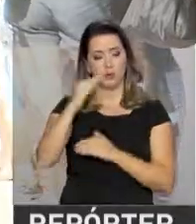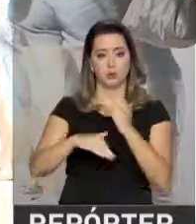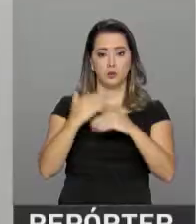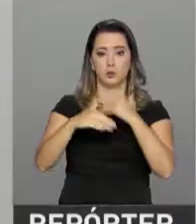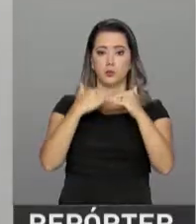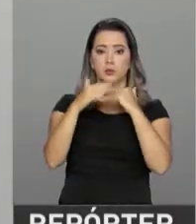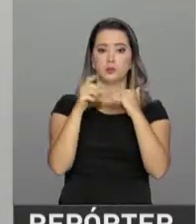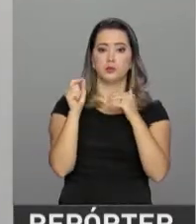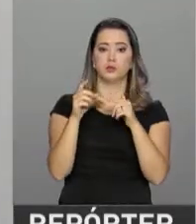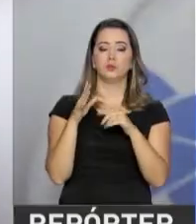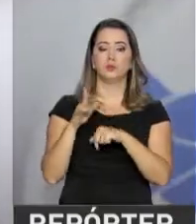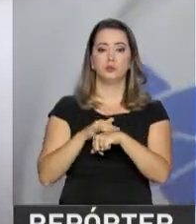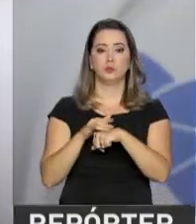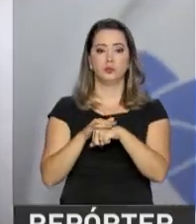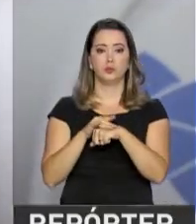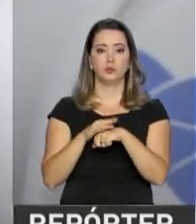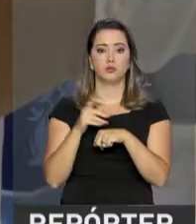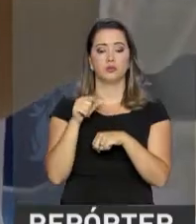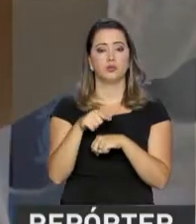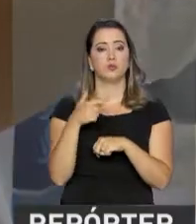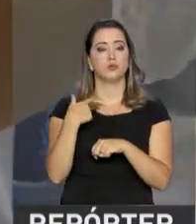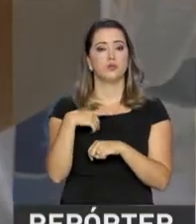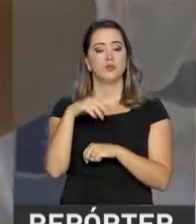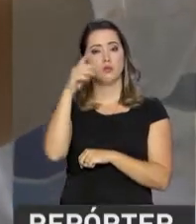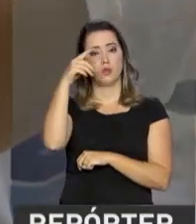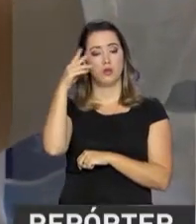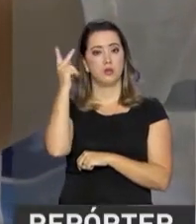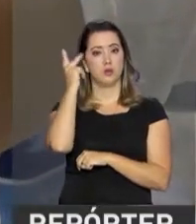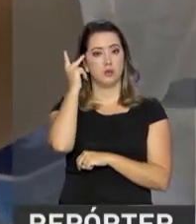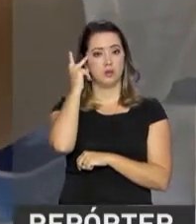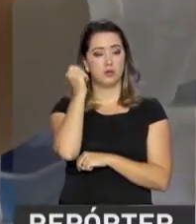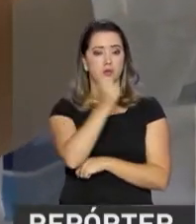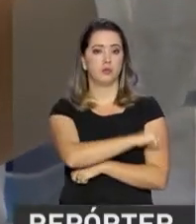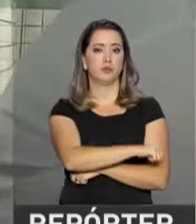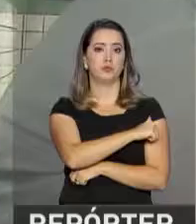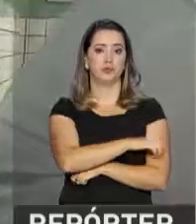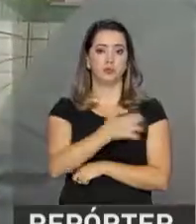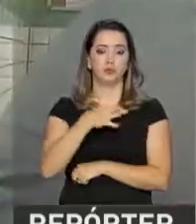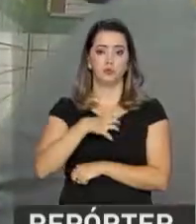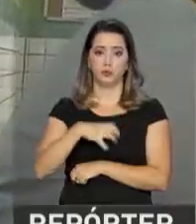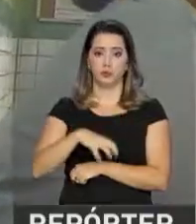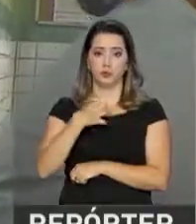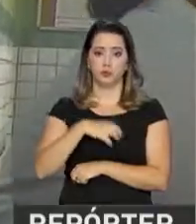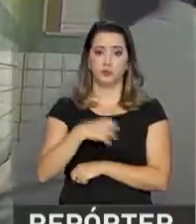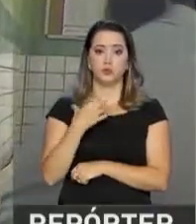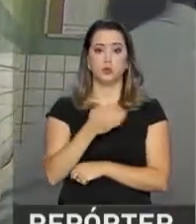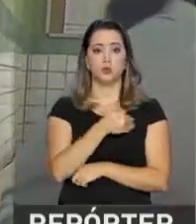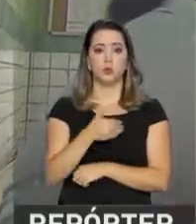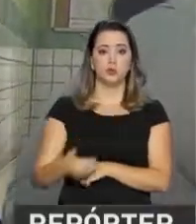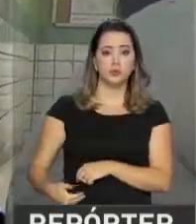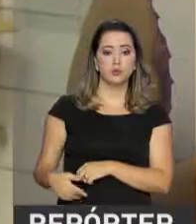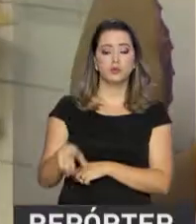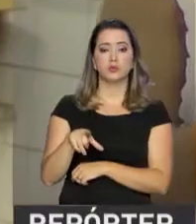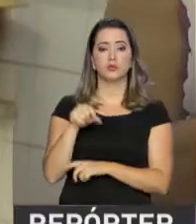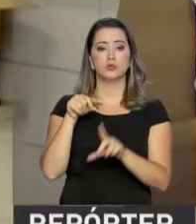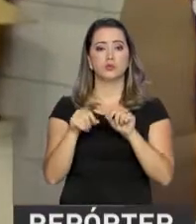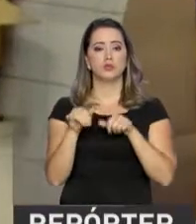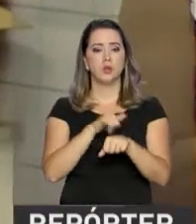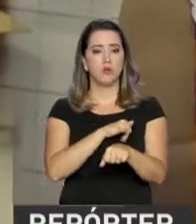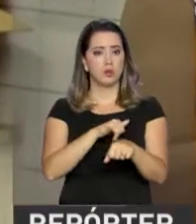de incidência da doença registrada nos estados de são paulo rio de janeiro e bahia o governo adotou medidas estratégicas